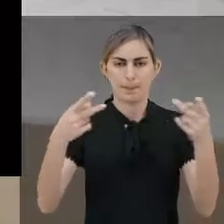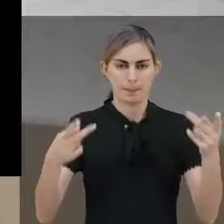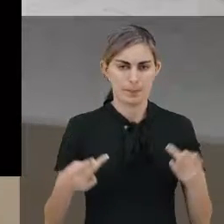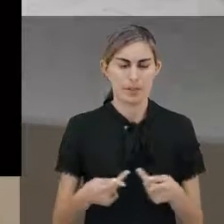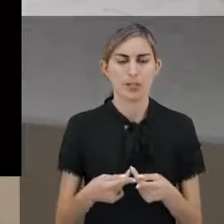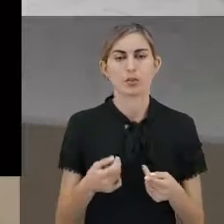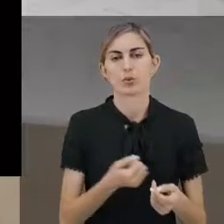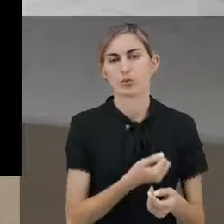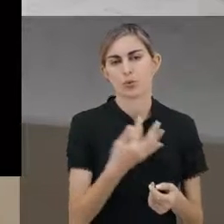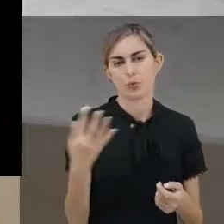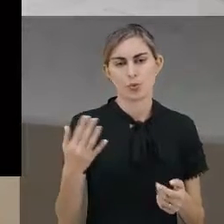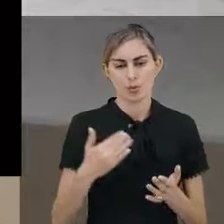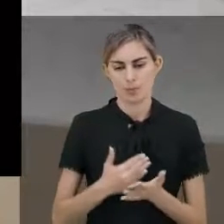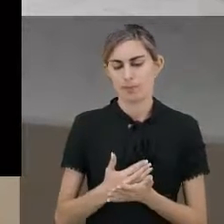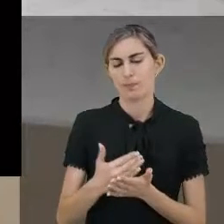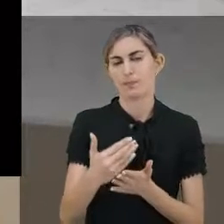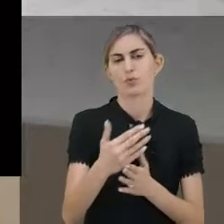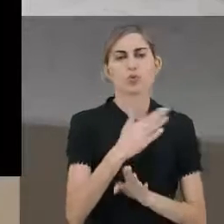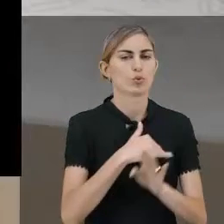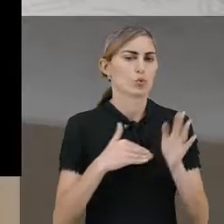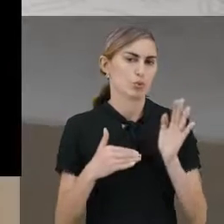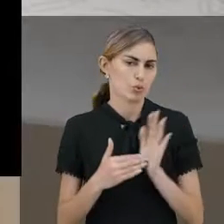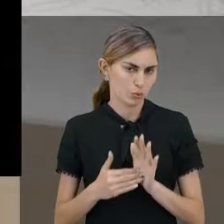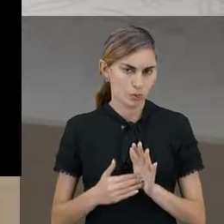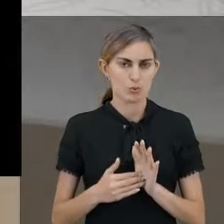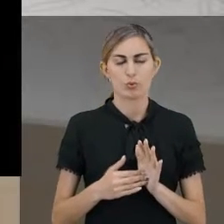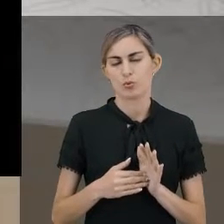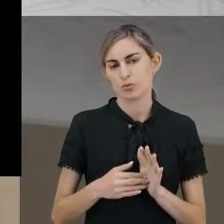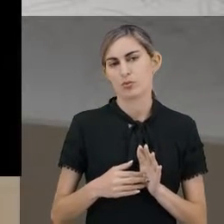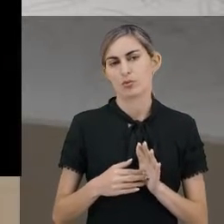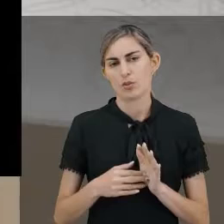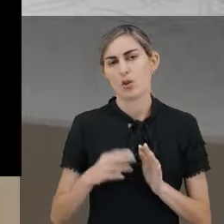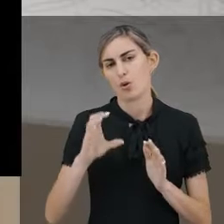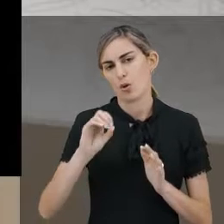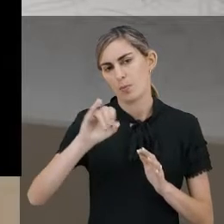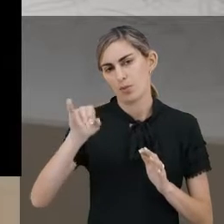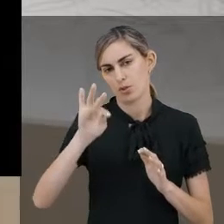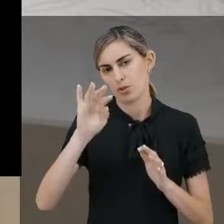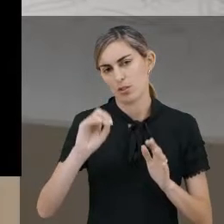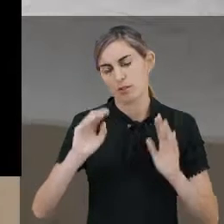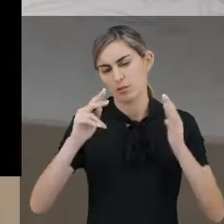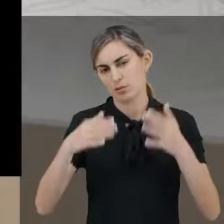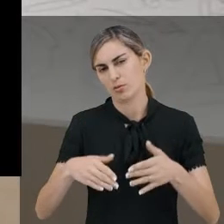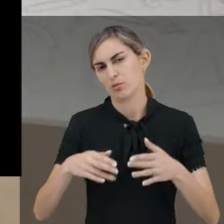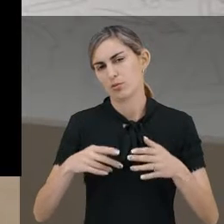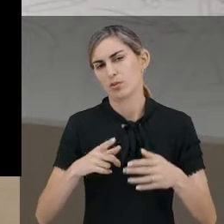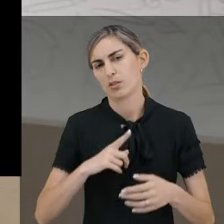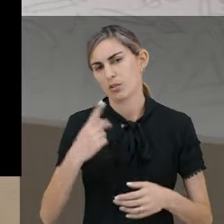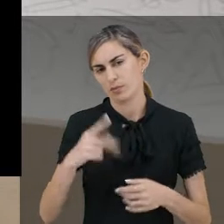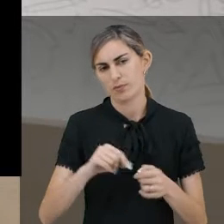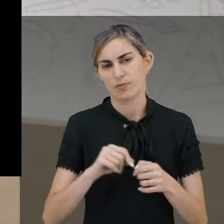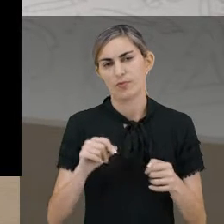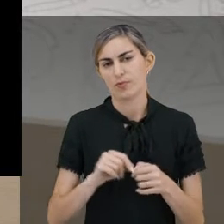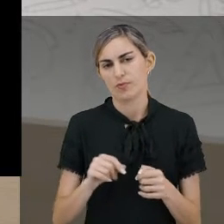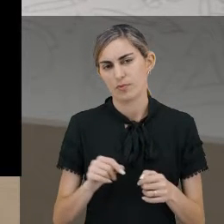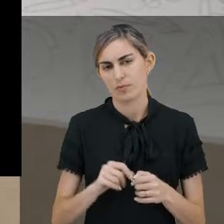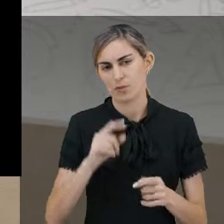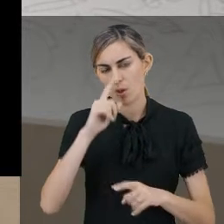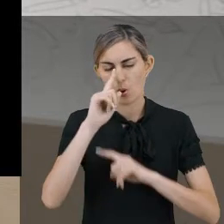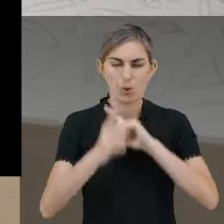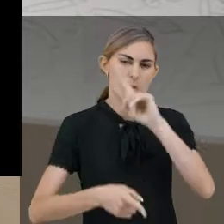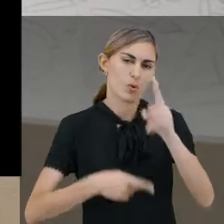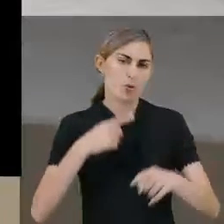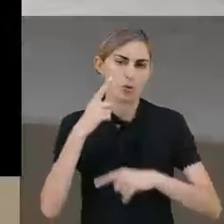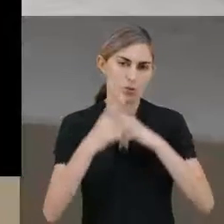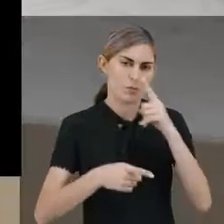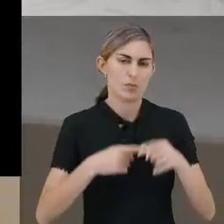prato, no qual são passados todos os atributos do objeto prato e será executado um